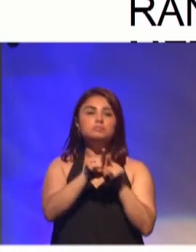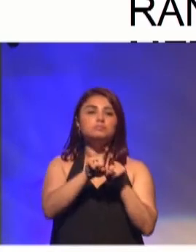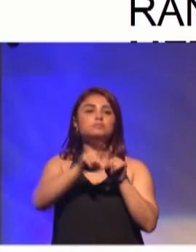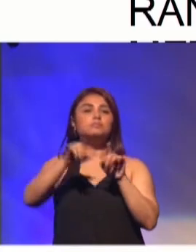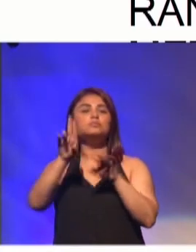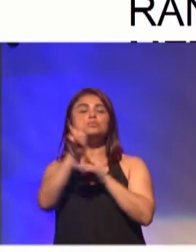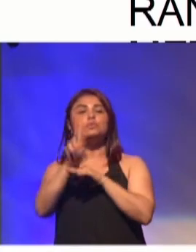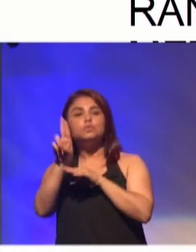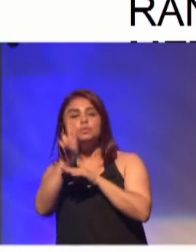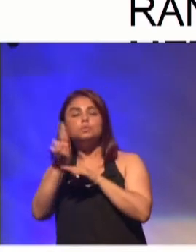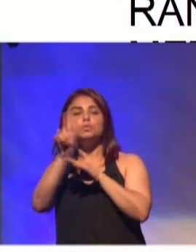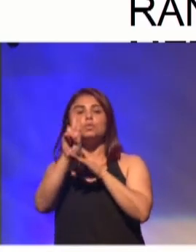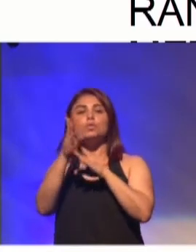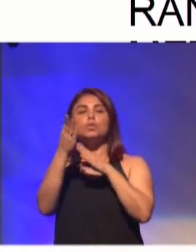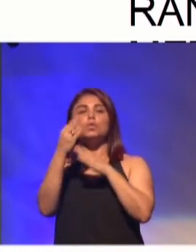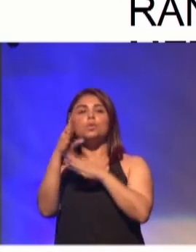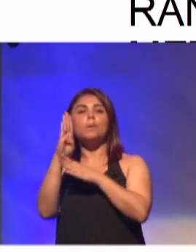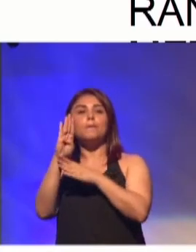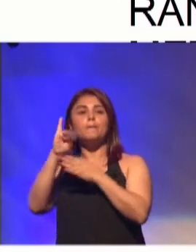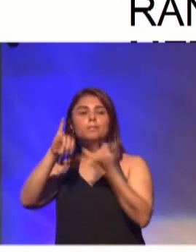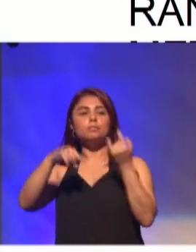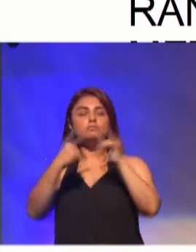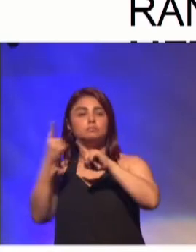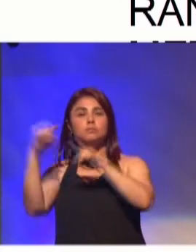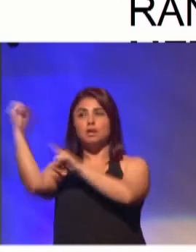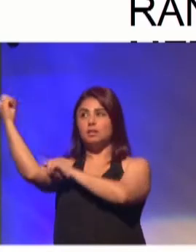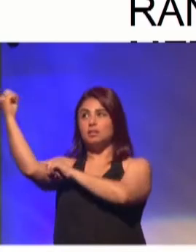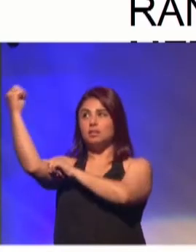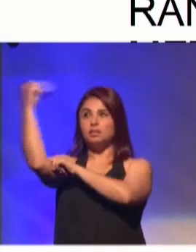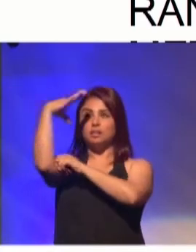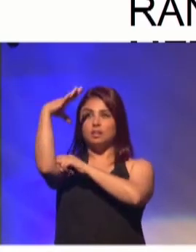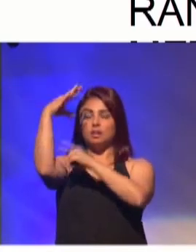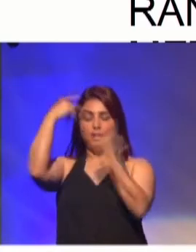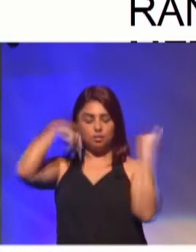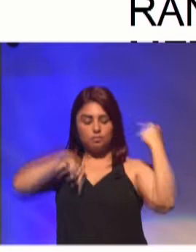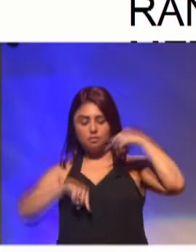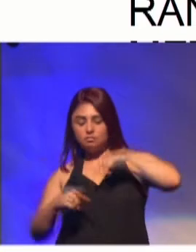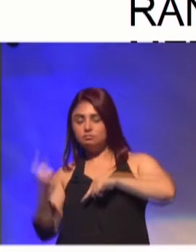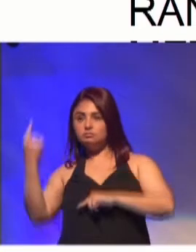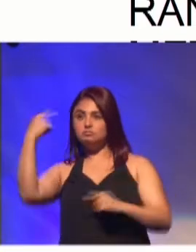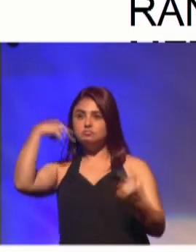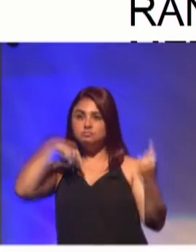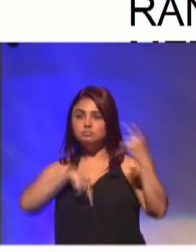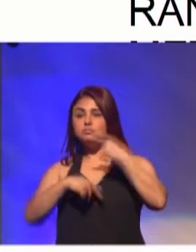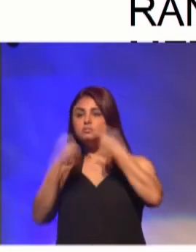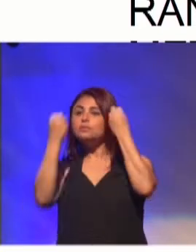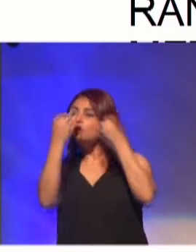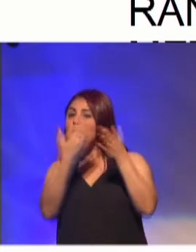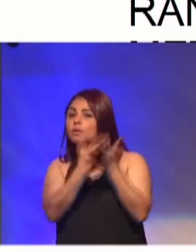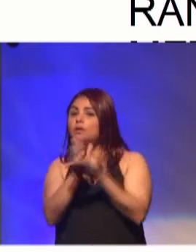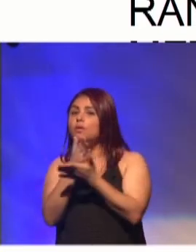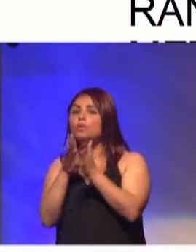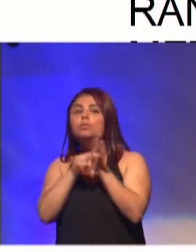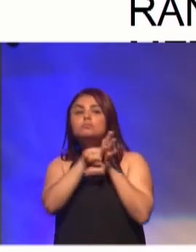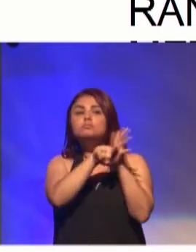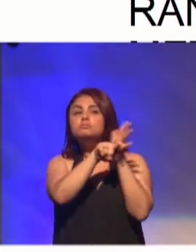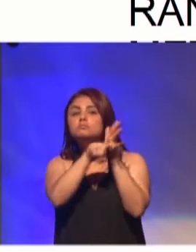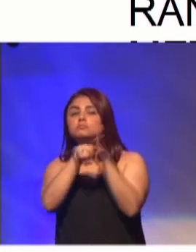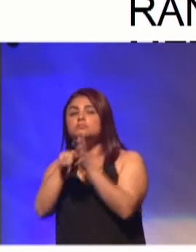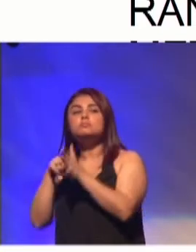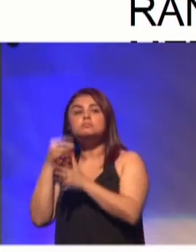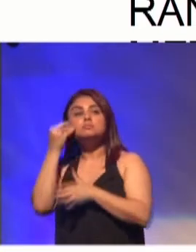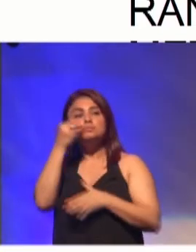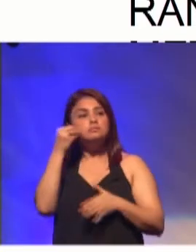mecanismos anatomofisiológicos e bioquímicos da interação da luz com o organismo, falar de alguns estudos experimentais